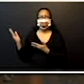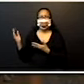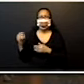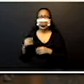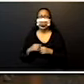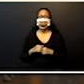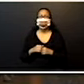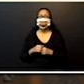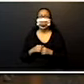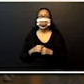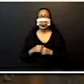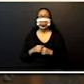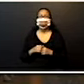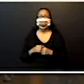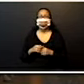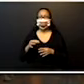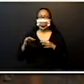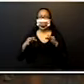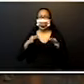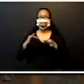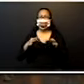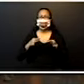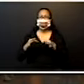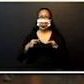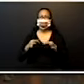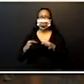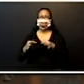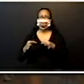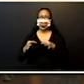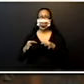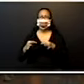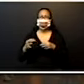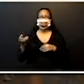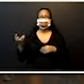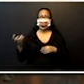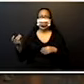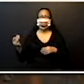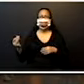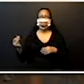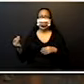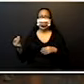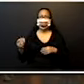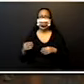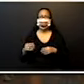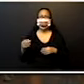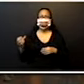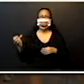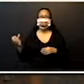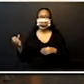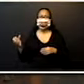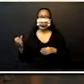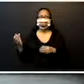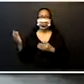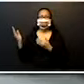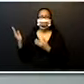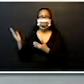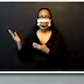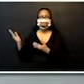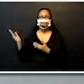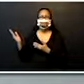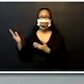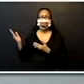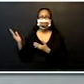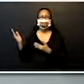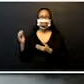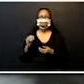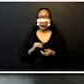Ordem embaixo de ordem, porque senão a conta não vira, né? 6 mais 0 mais 0.